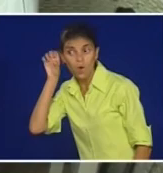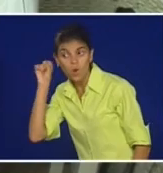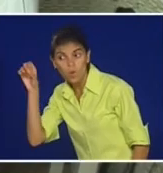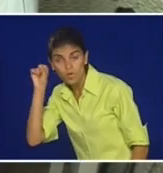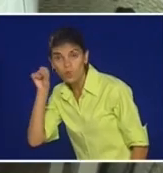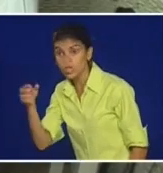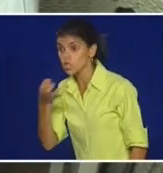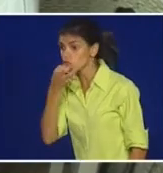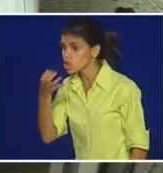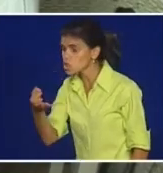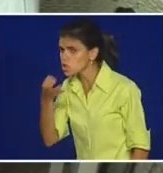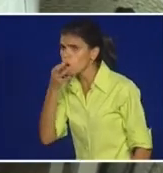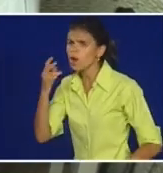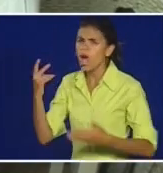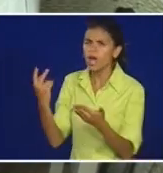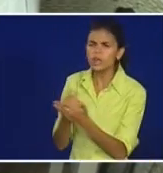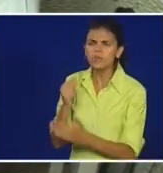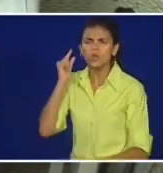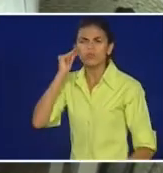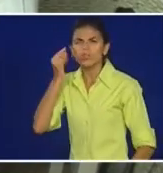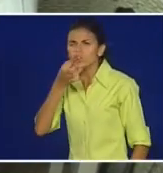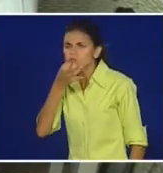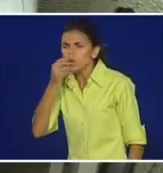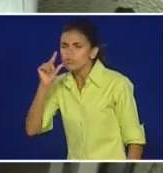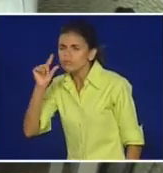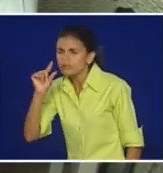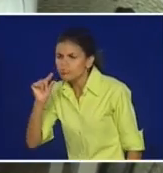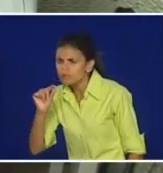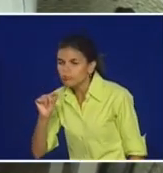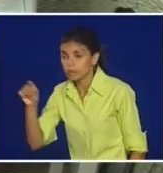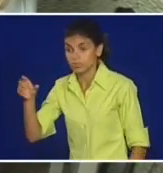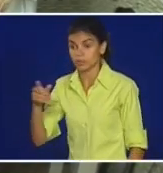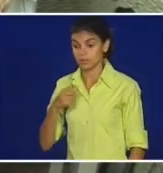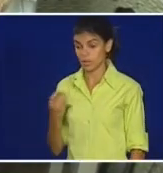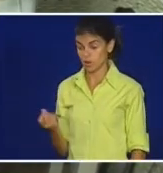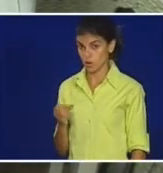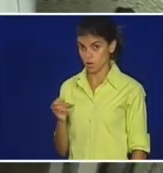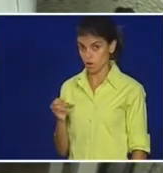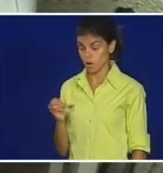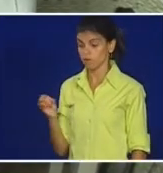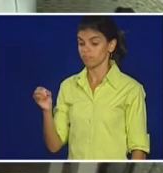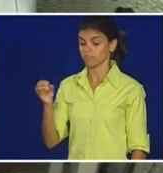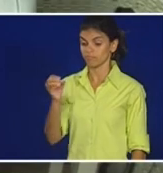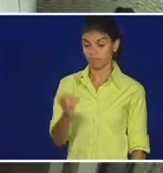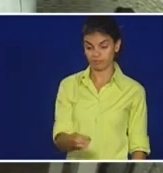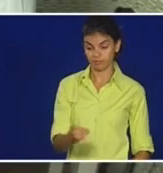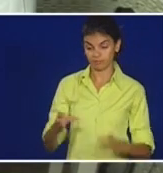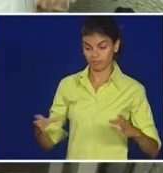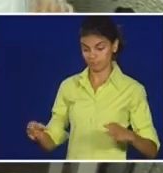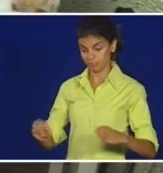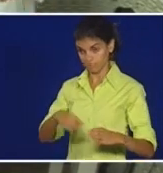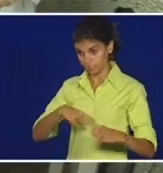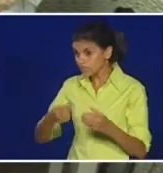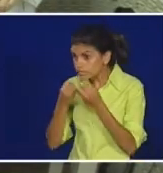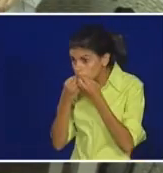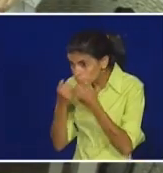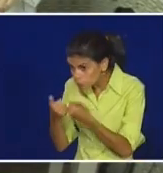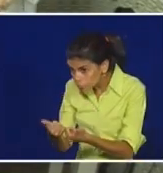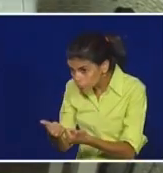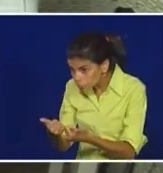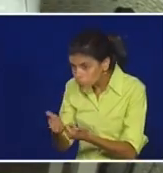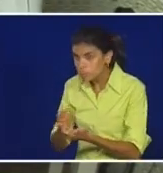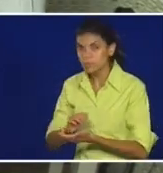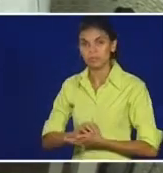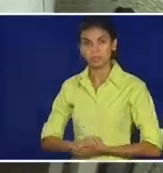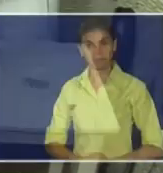Quando você ouvir o som, mesmo que seja pouquinho, baixinho, Você pega essa rodinha e coloca aqui na